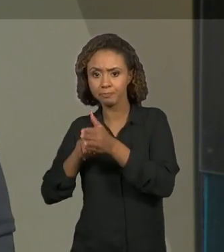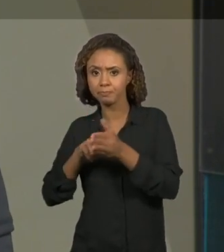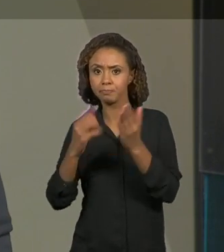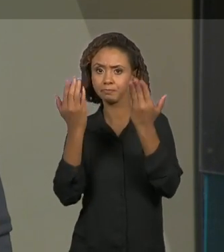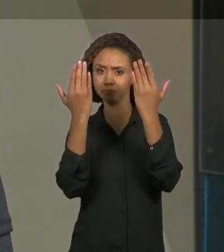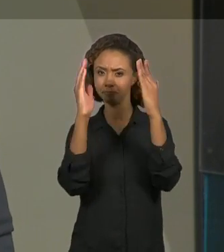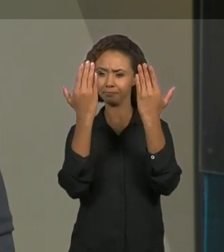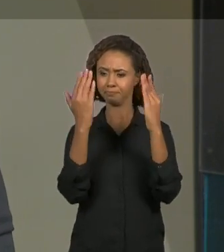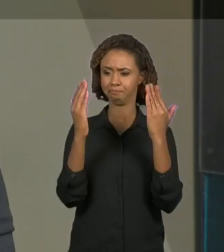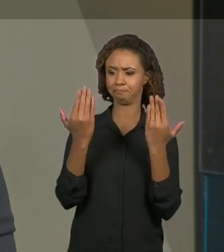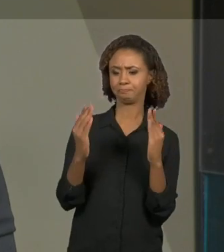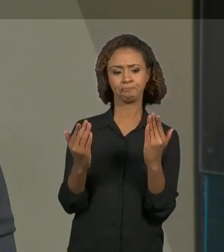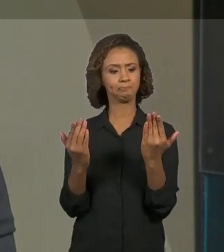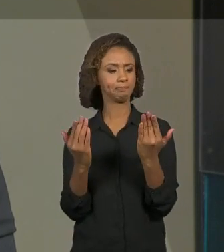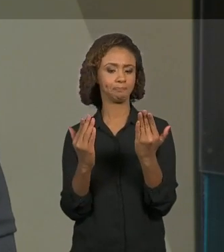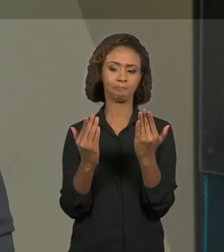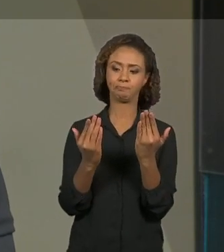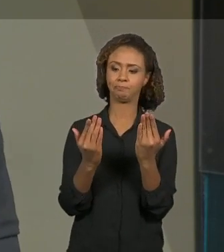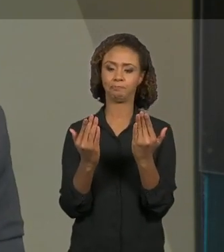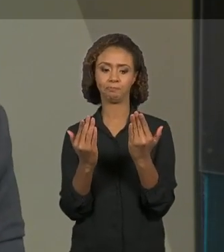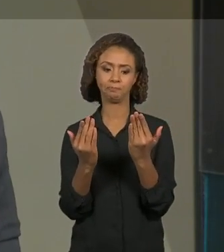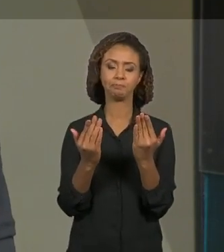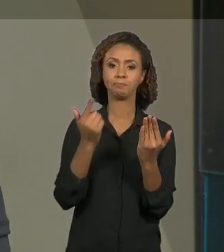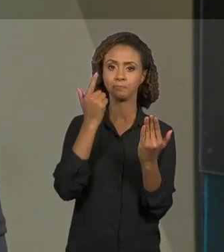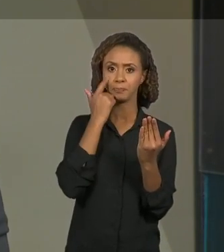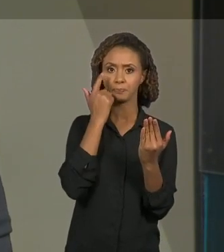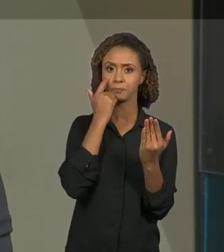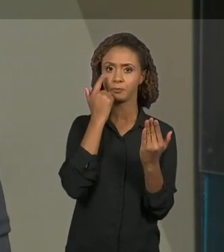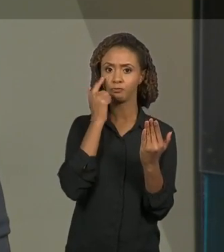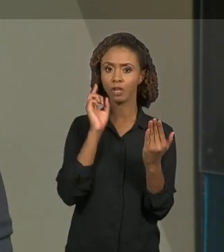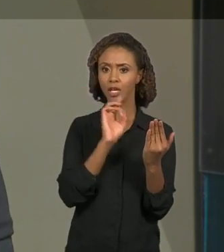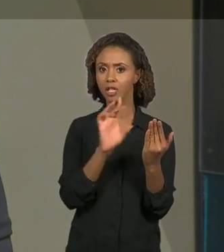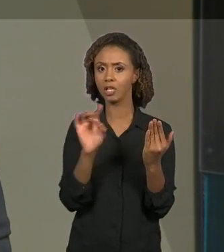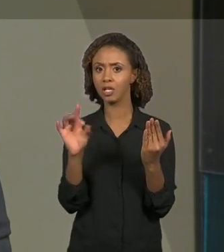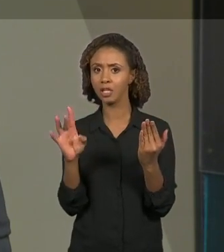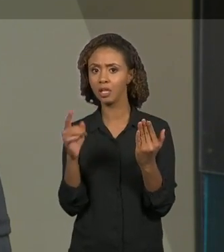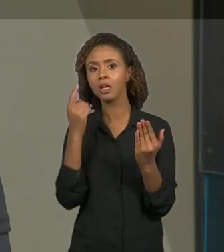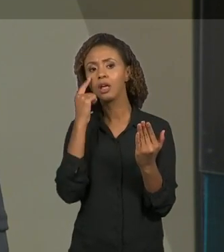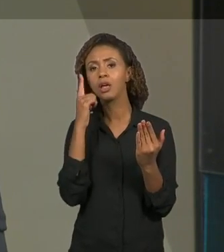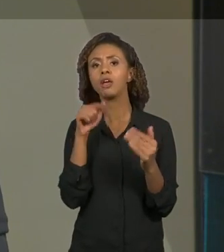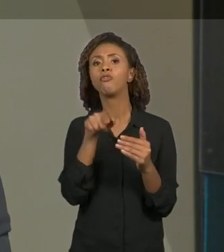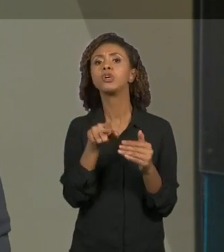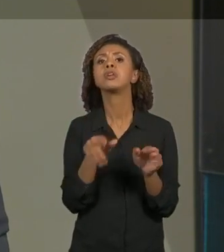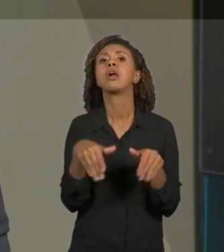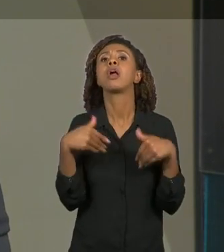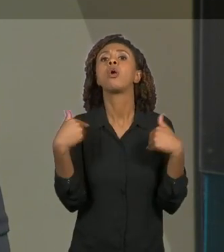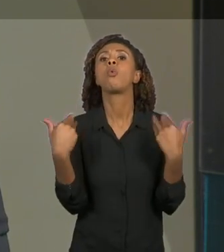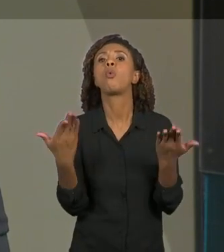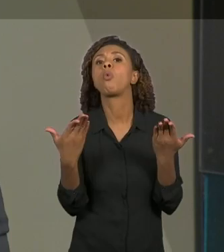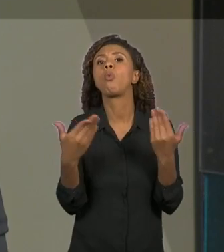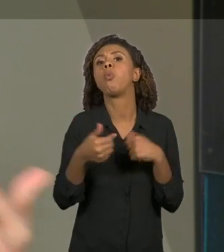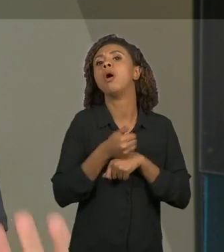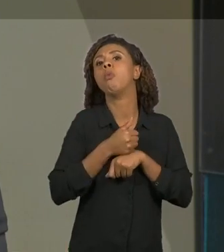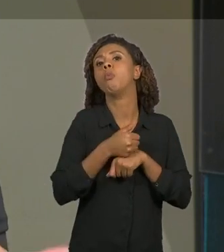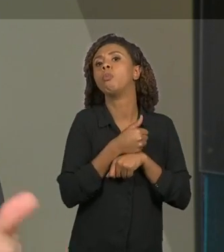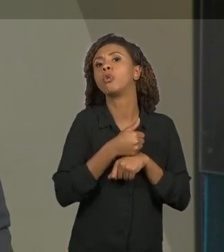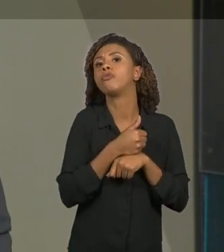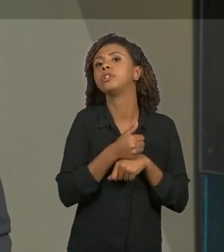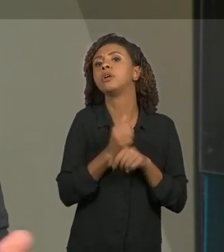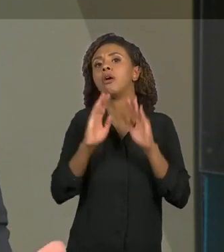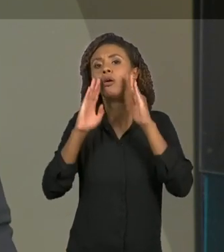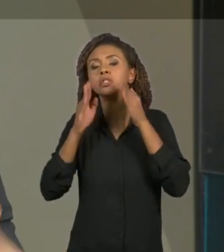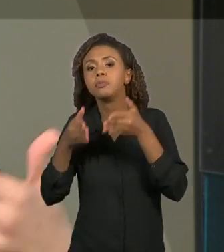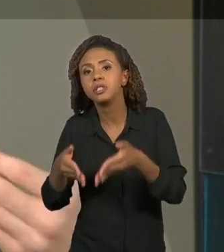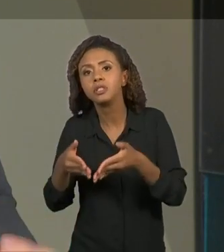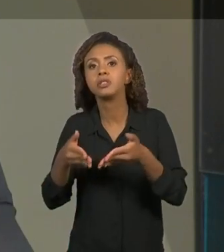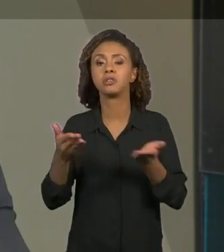de acordo com análise particionada de cada cama qual seria atribuição a gente vai submeter análise de toda